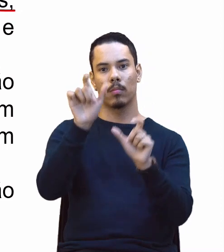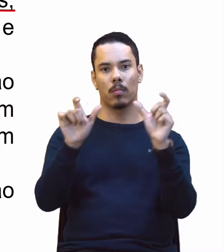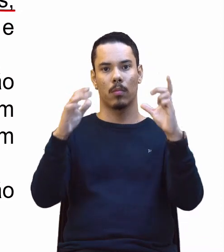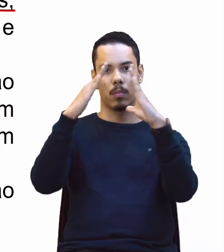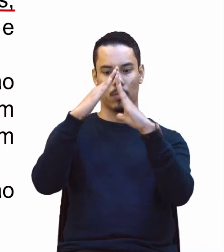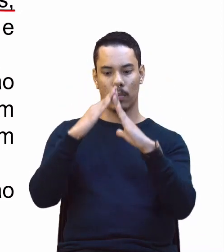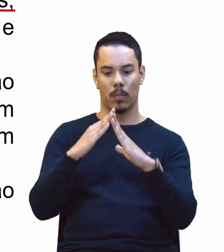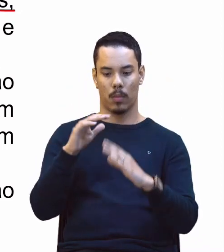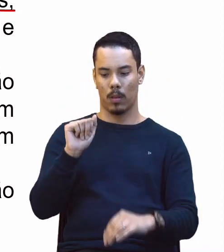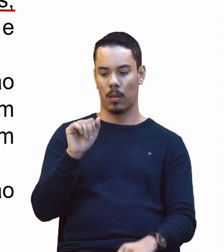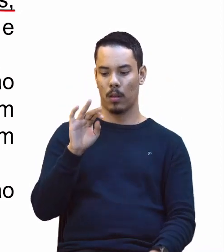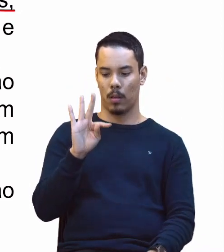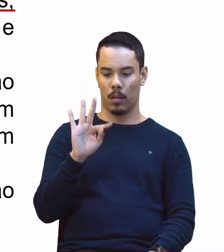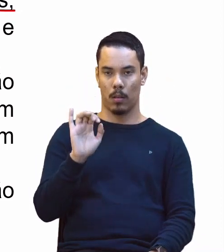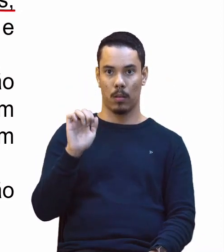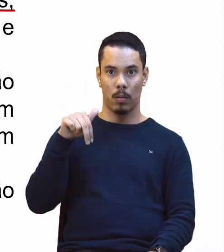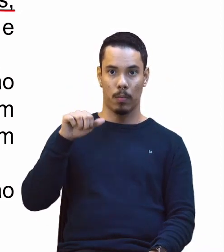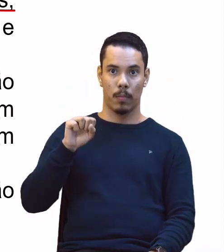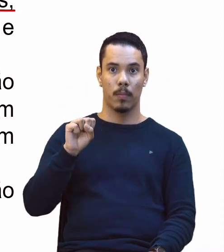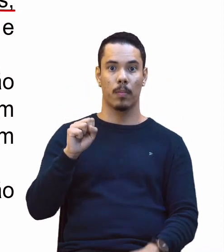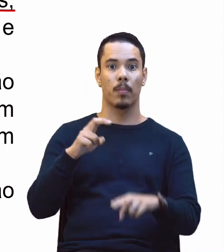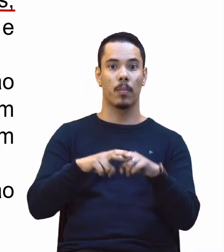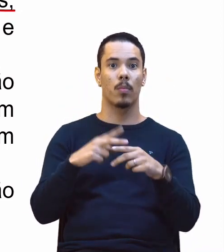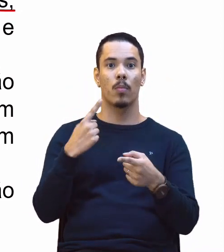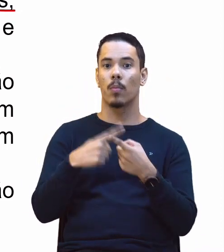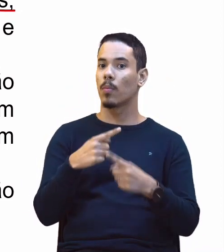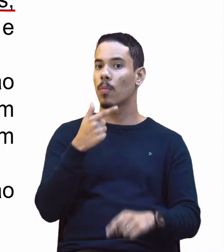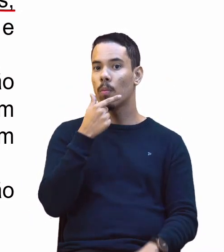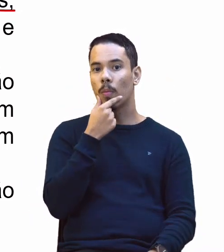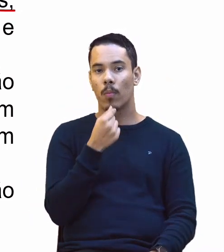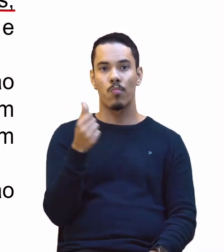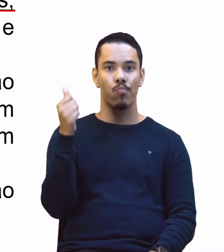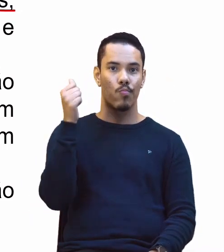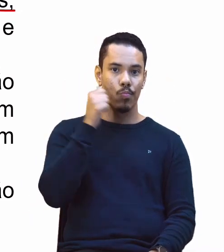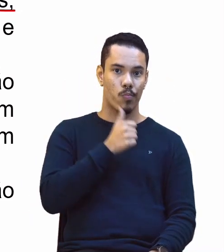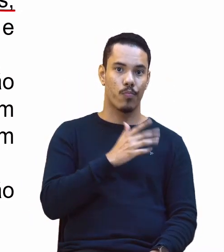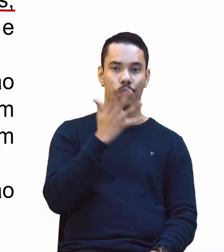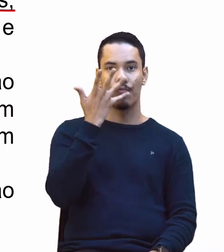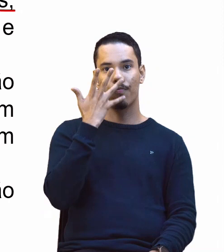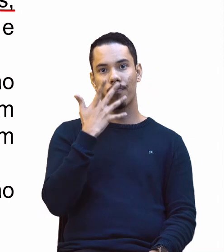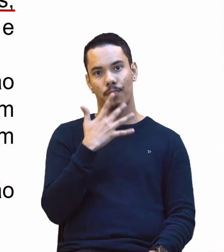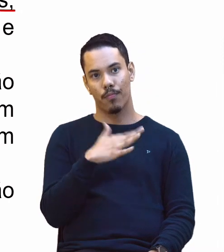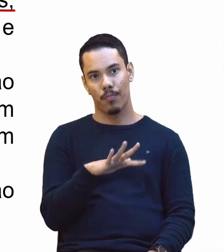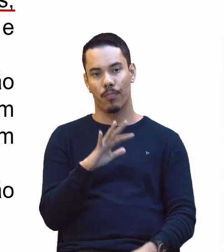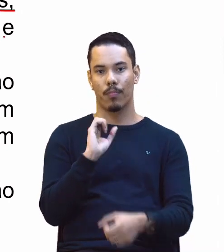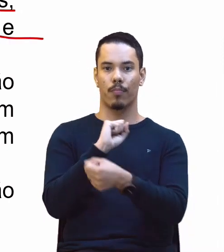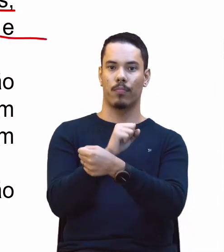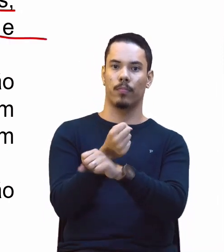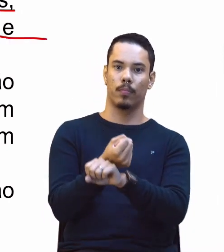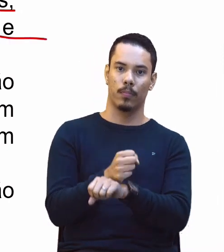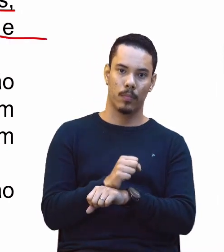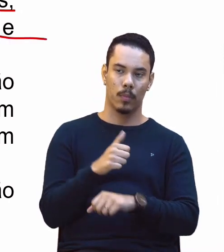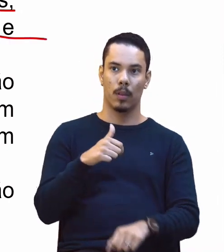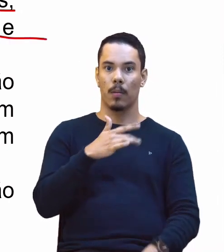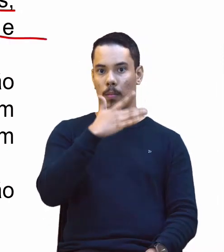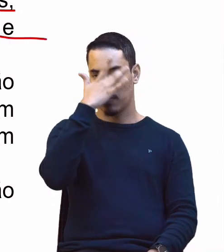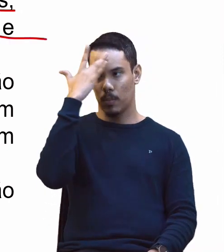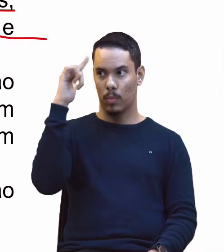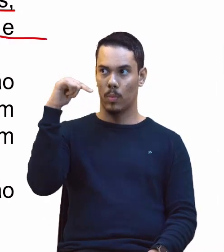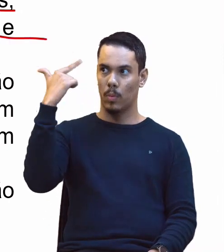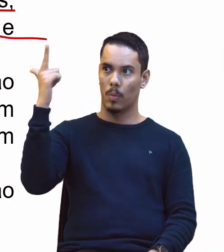Atenas, pois homens, mulheres, crianças, escravos e